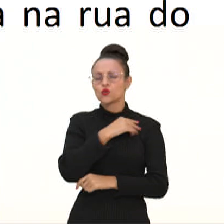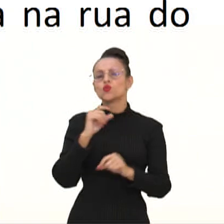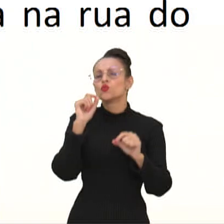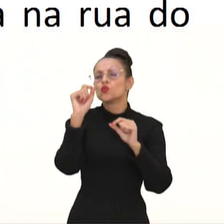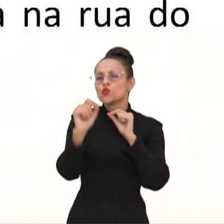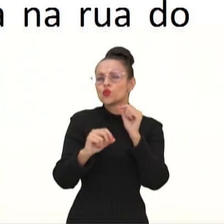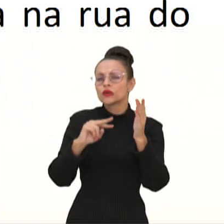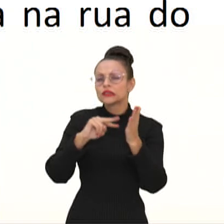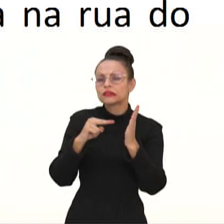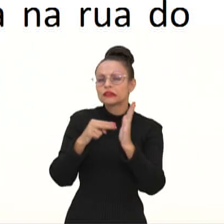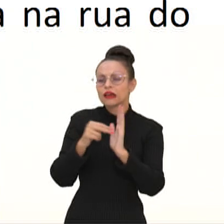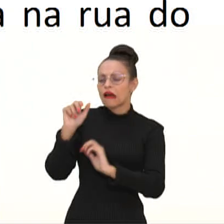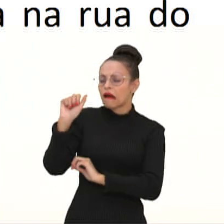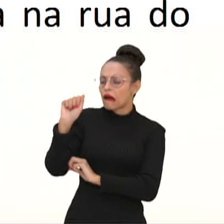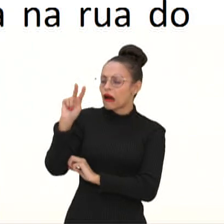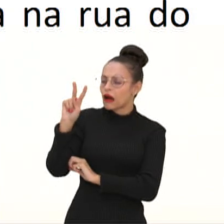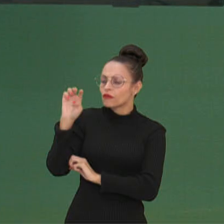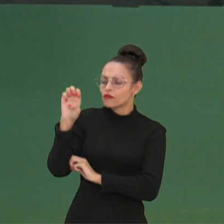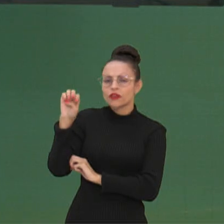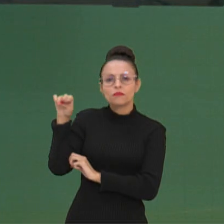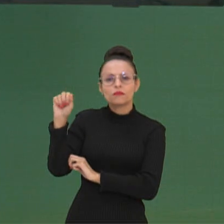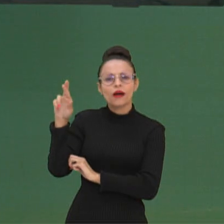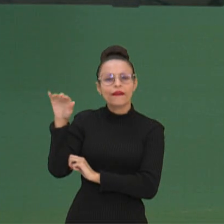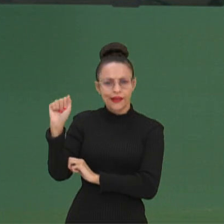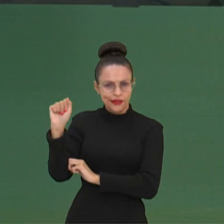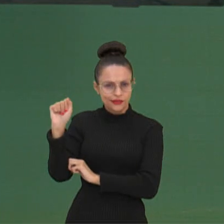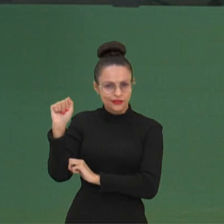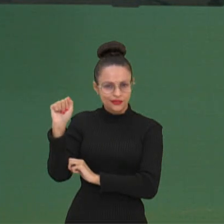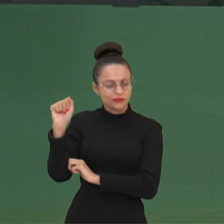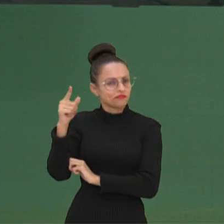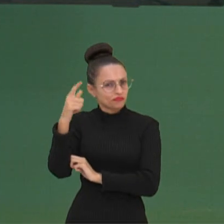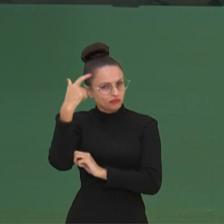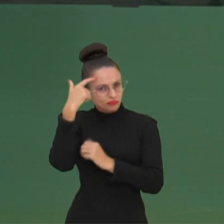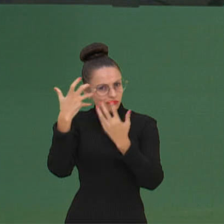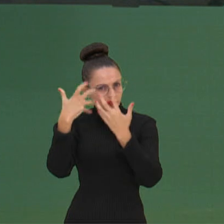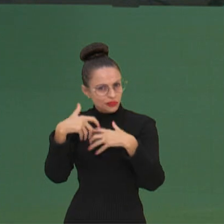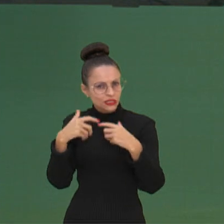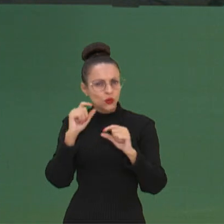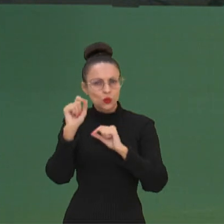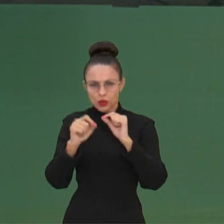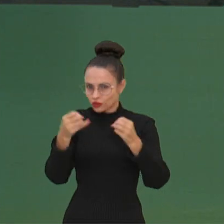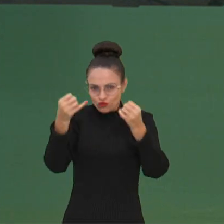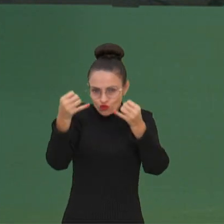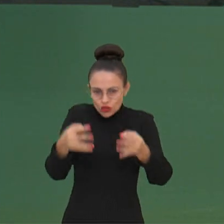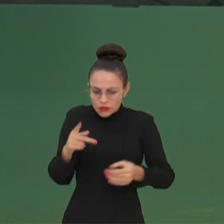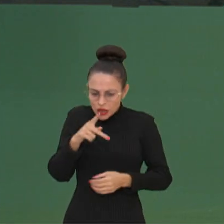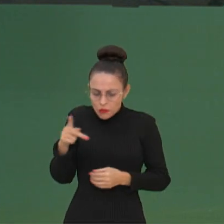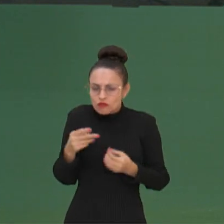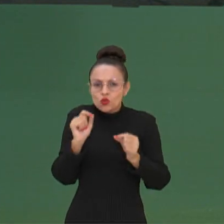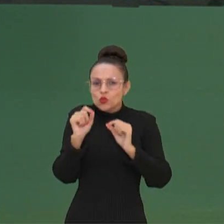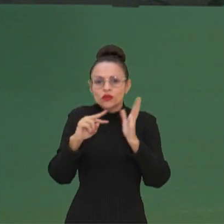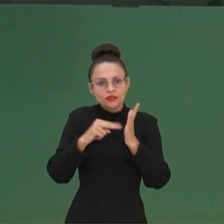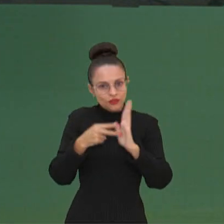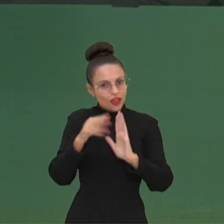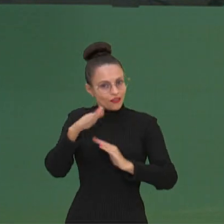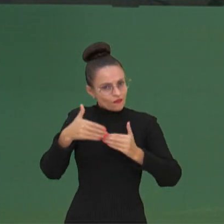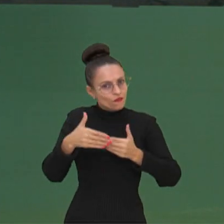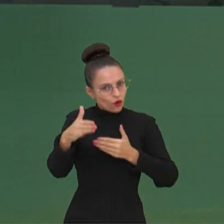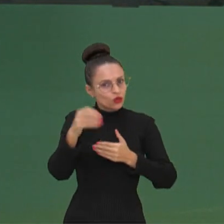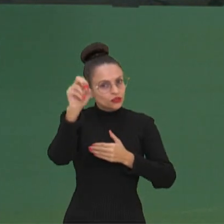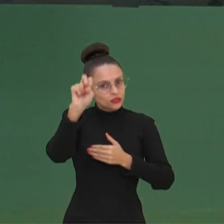Agora, com relação às figuras de linguagem. A linguagem figurada é aquela que se refere ao